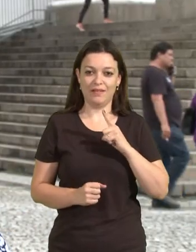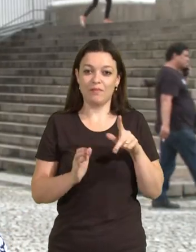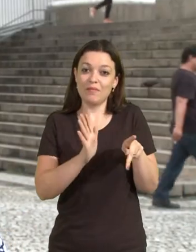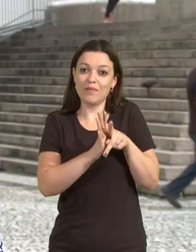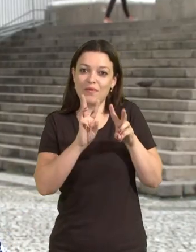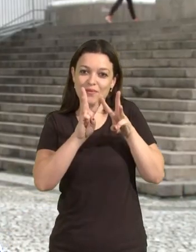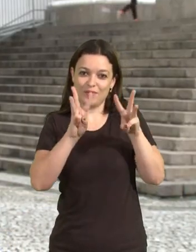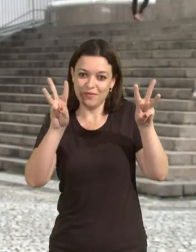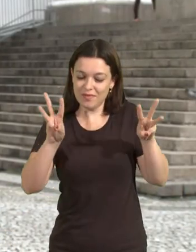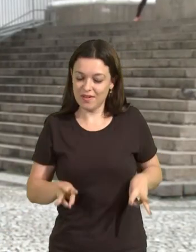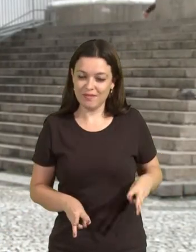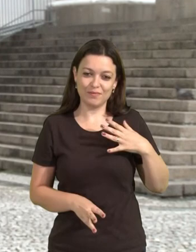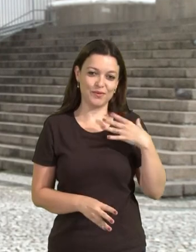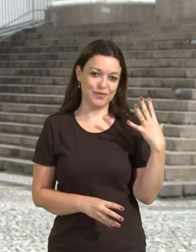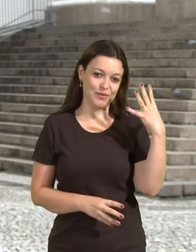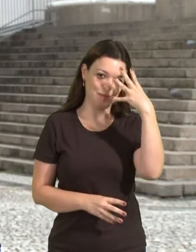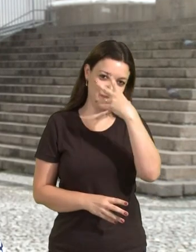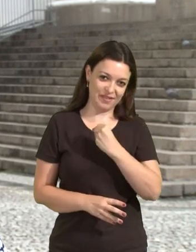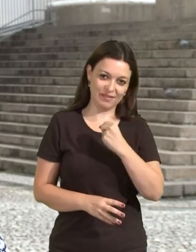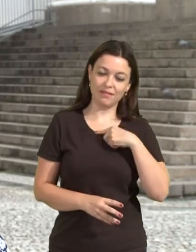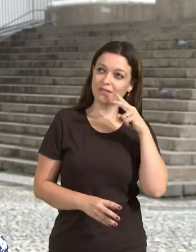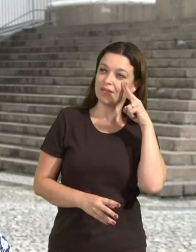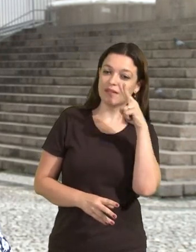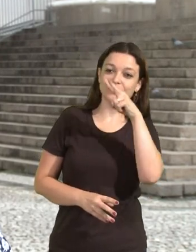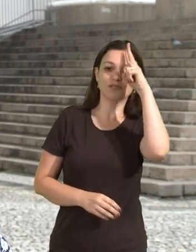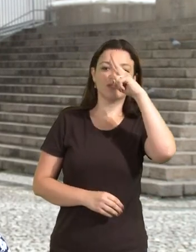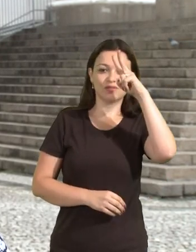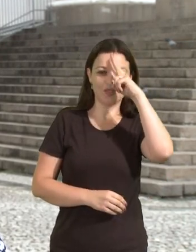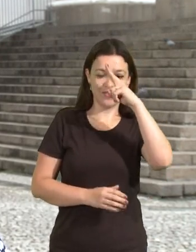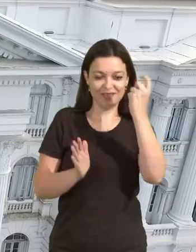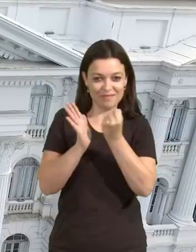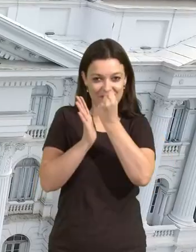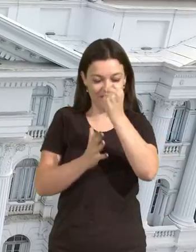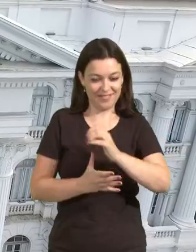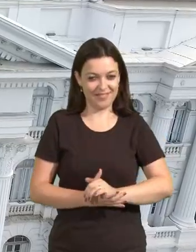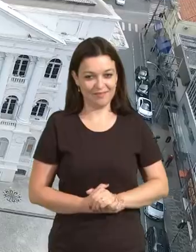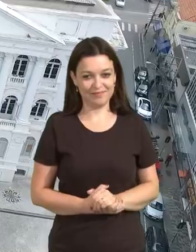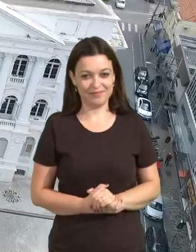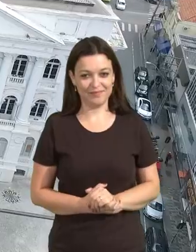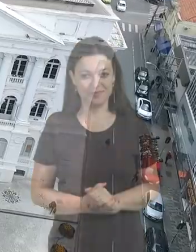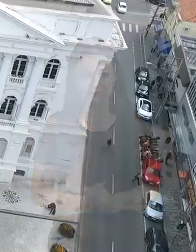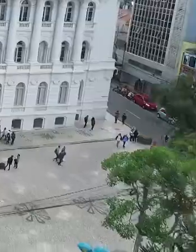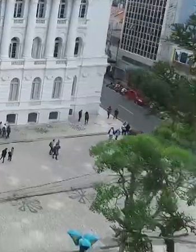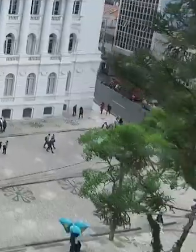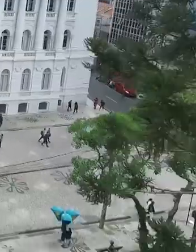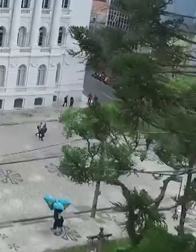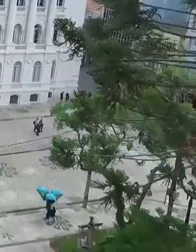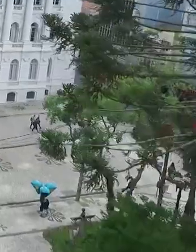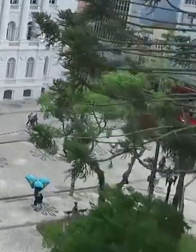nosso prédio aqui e esse ponto histórico.